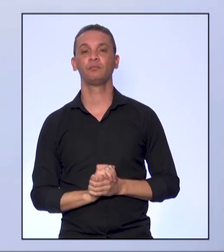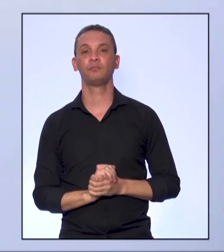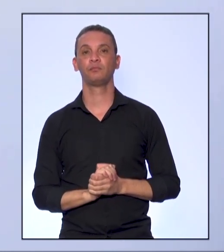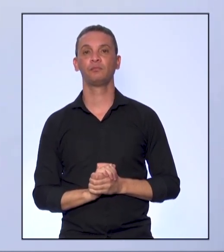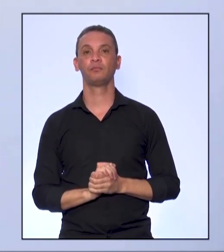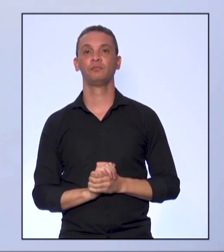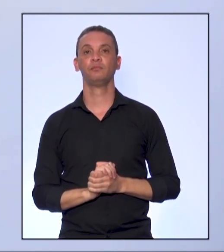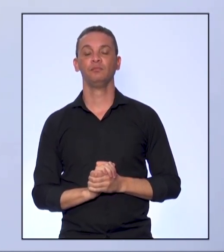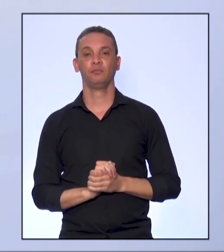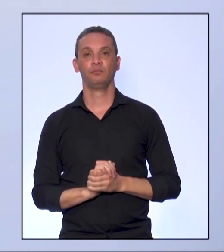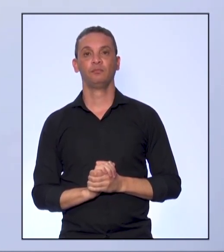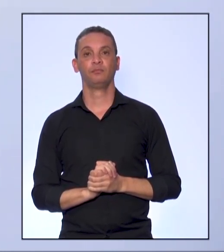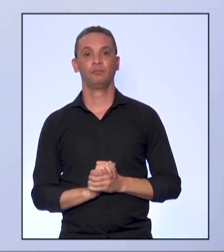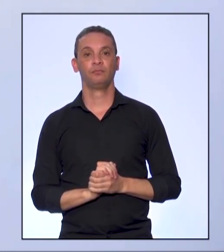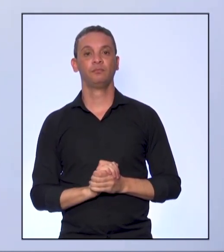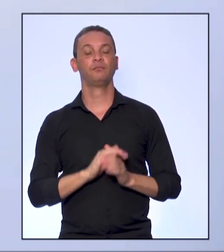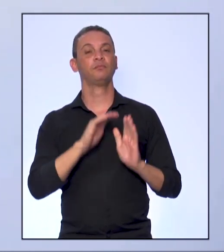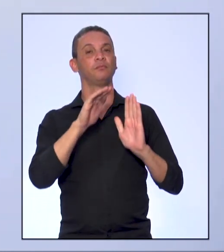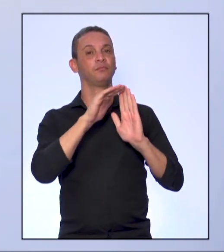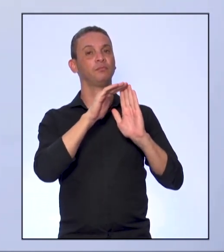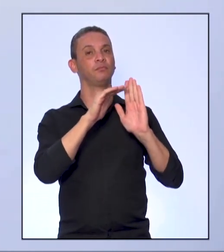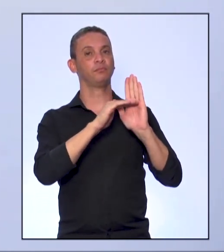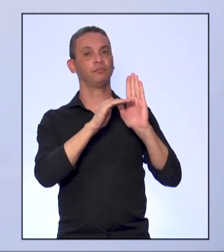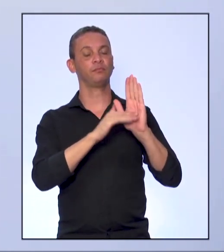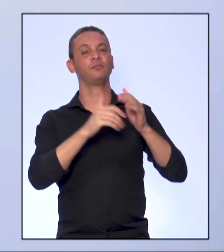com toda a calma do mundo,